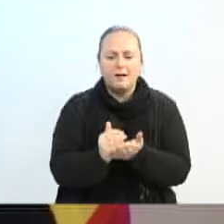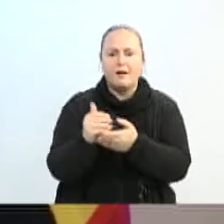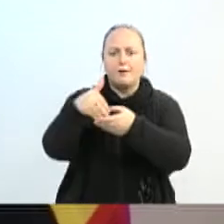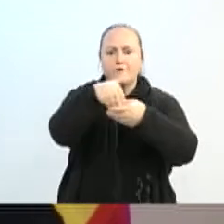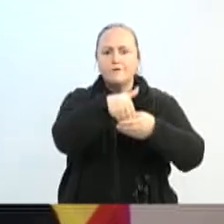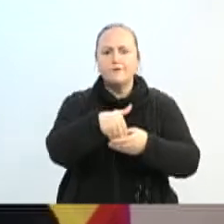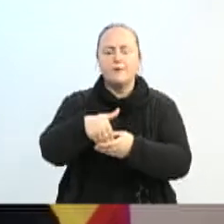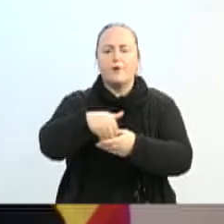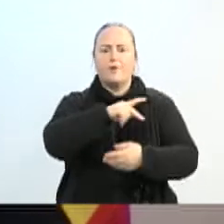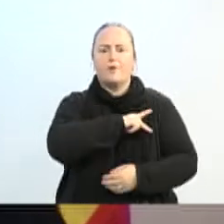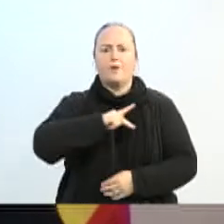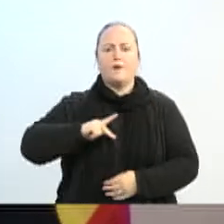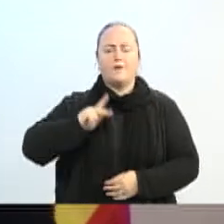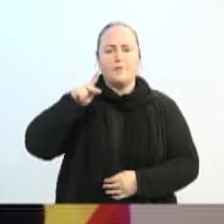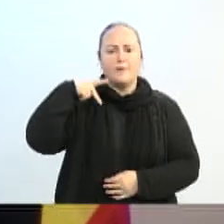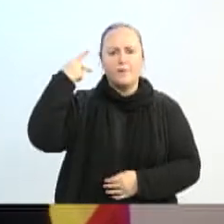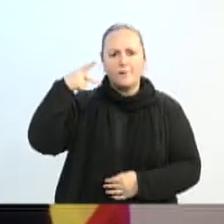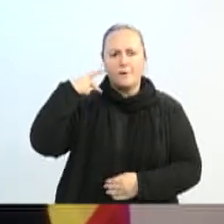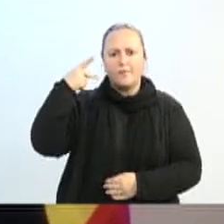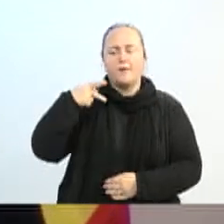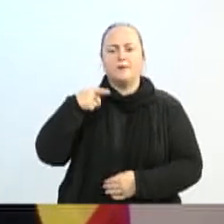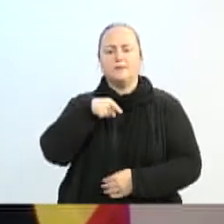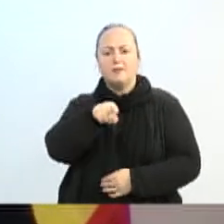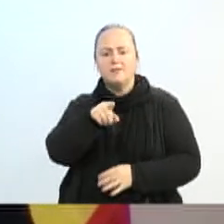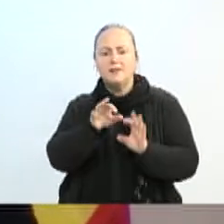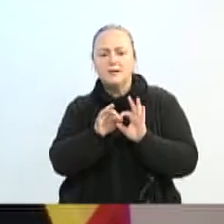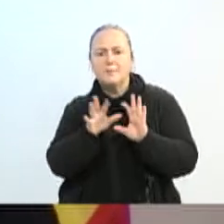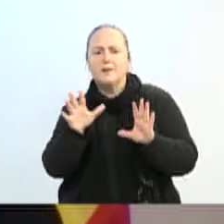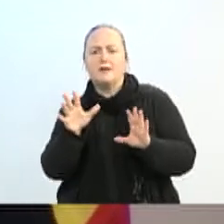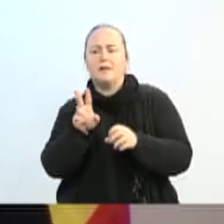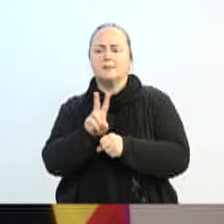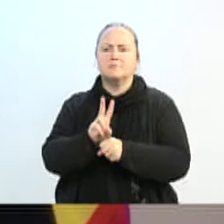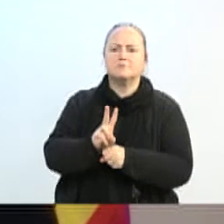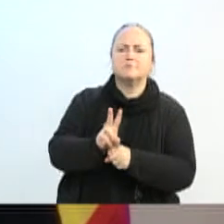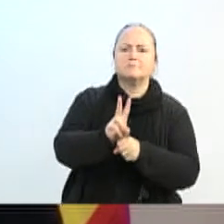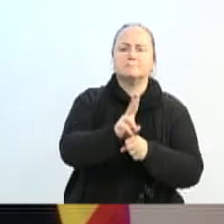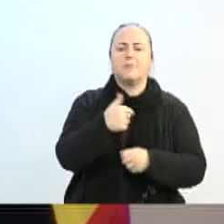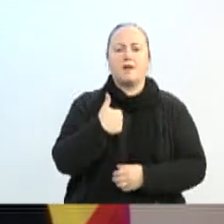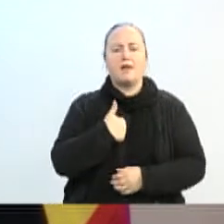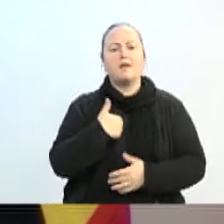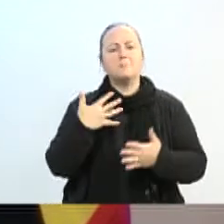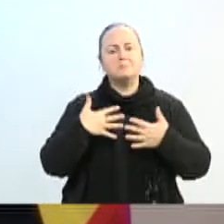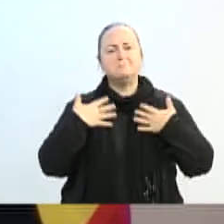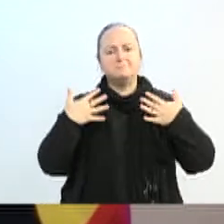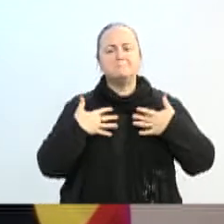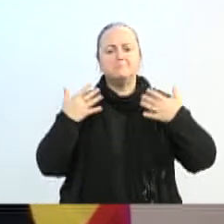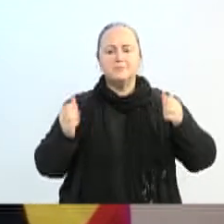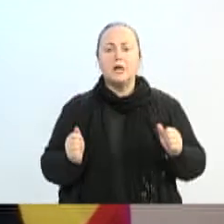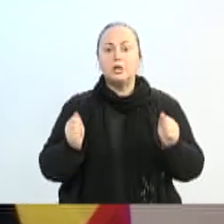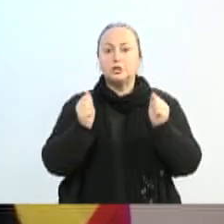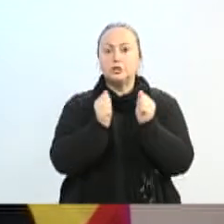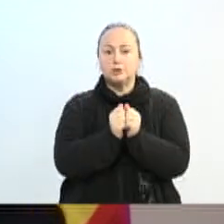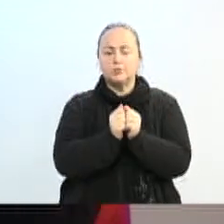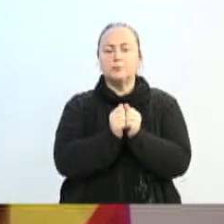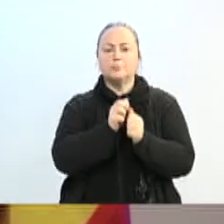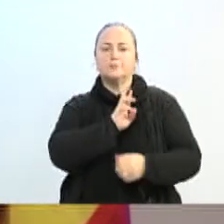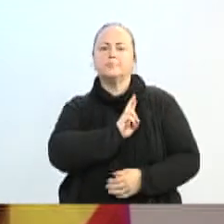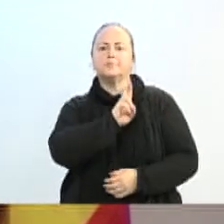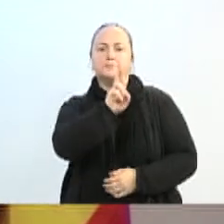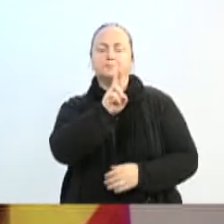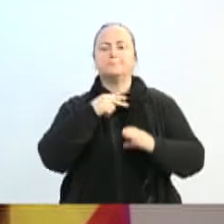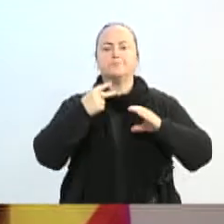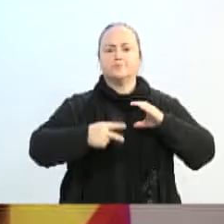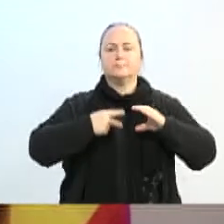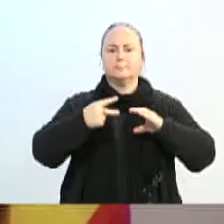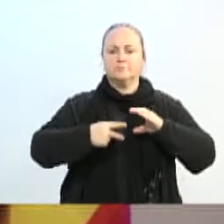votadas são deliberada são fiscalizadas as políticas públicas e eu tive a alegria de participar e o repito representando